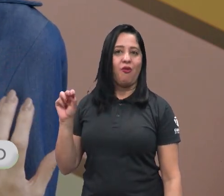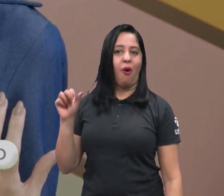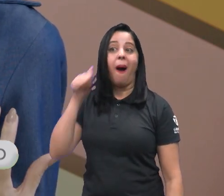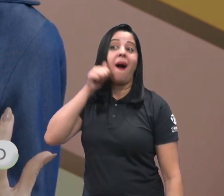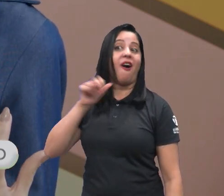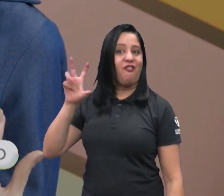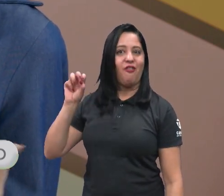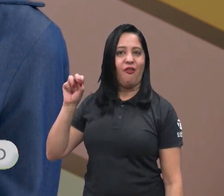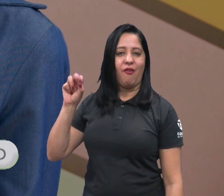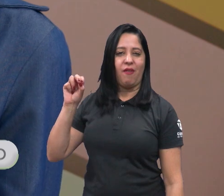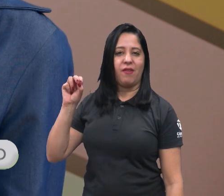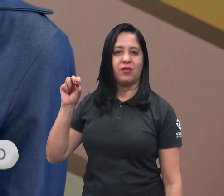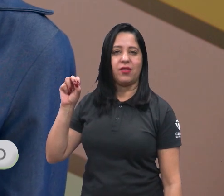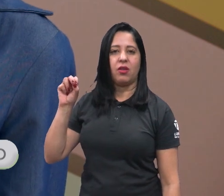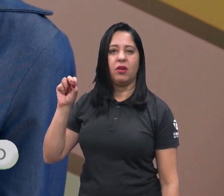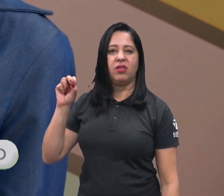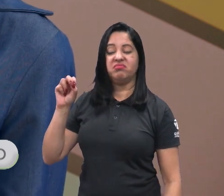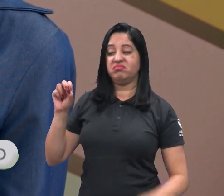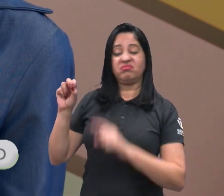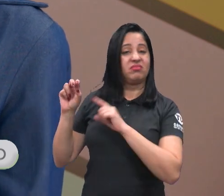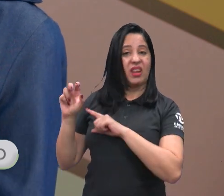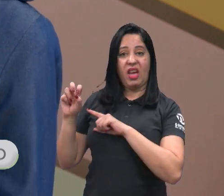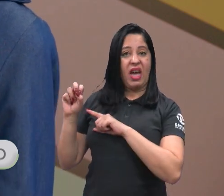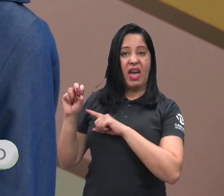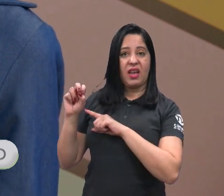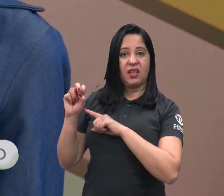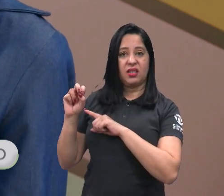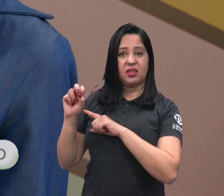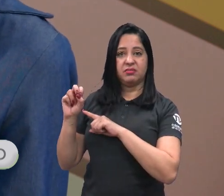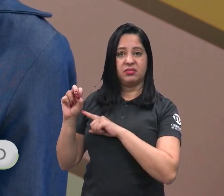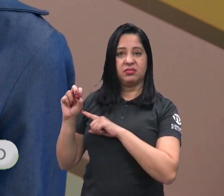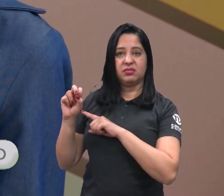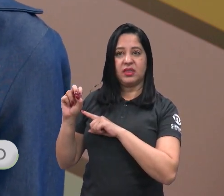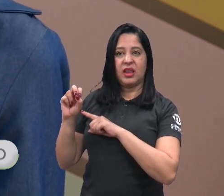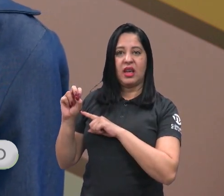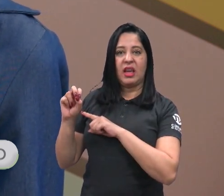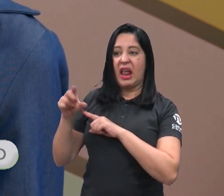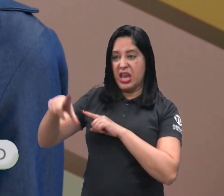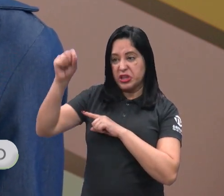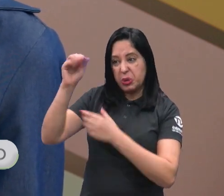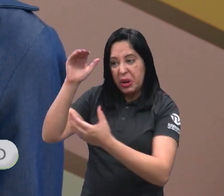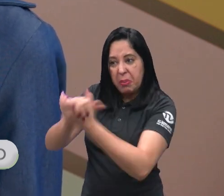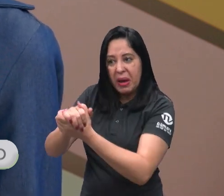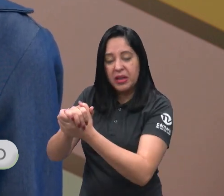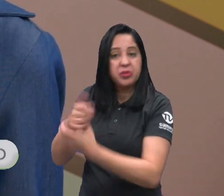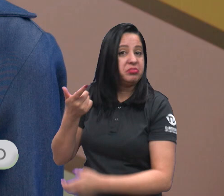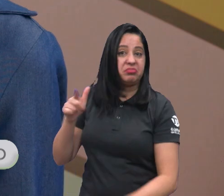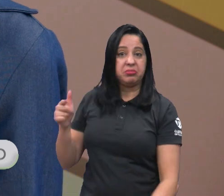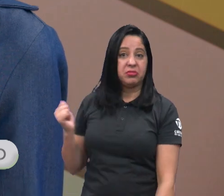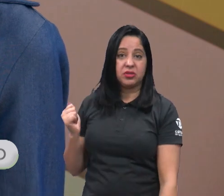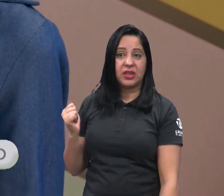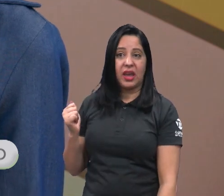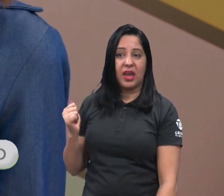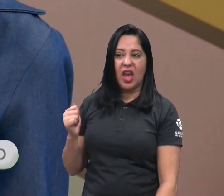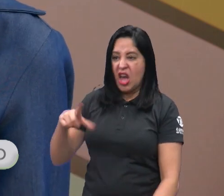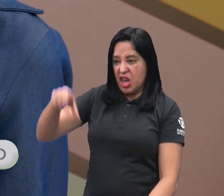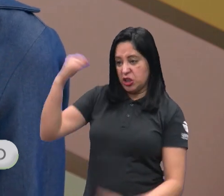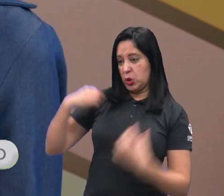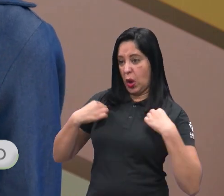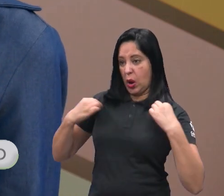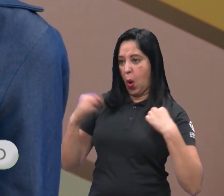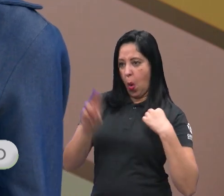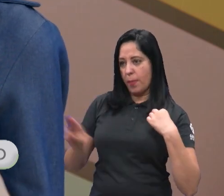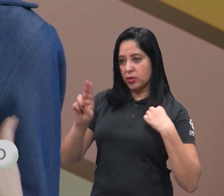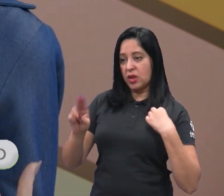minha avó pode ser que ela não tinha tido a escolha de quem casou, com quem casar, entendeu? O que vestir, onde